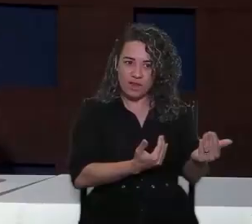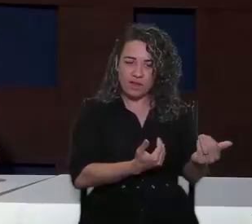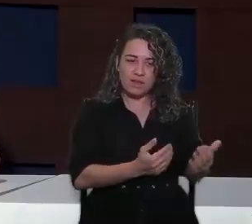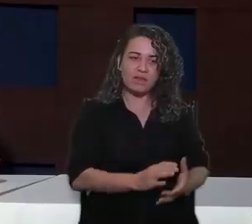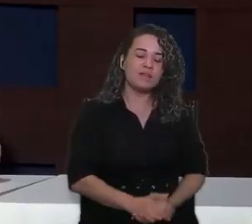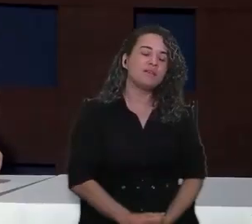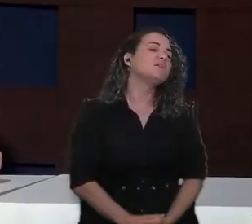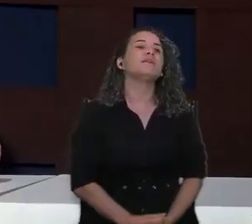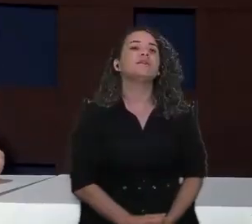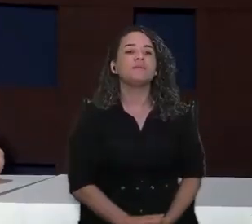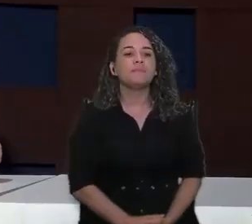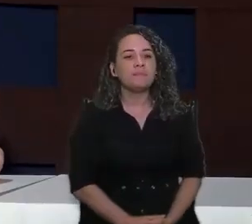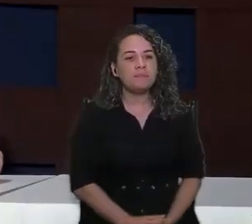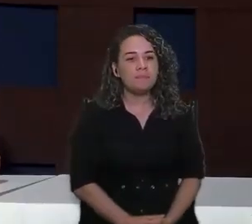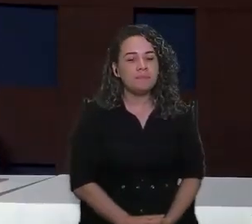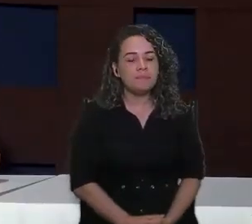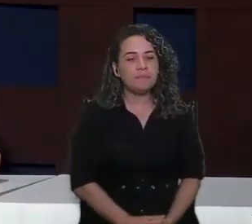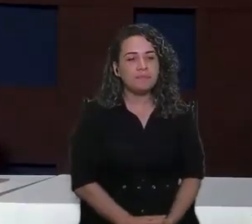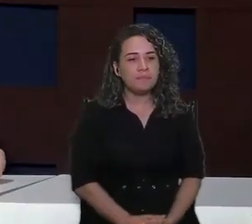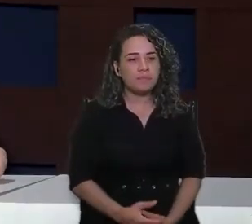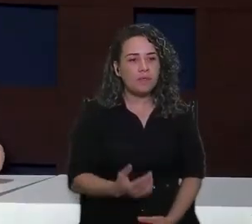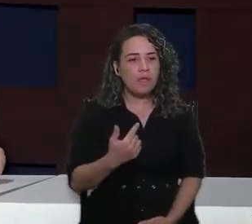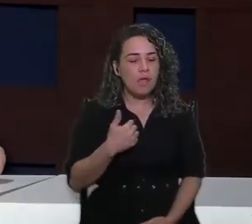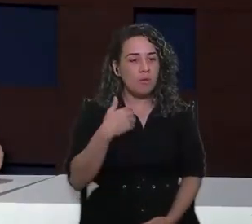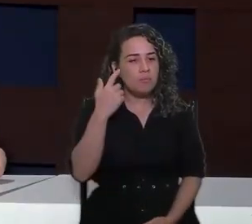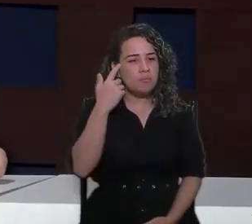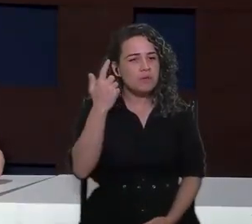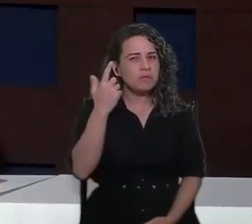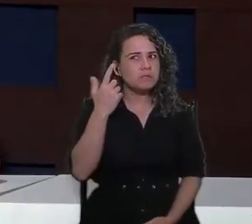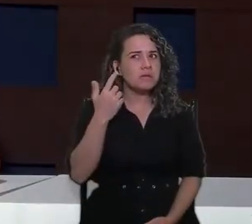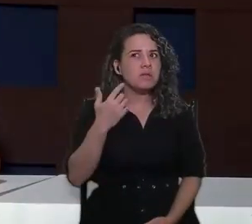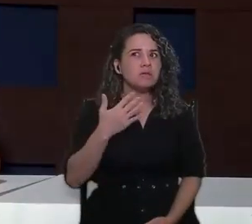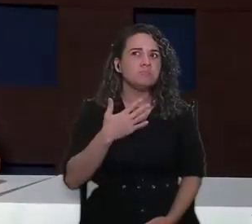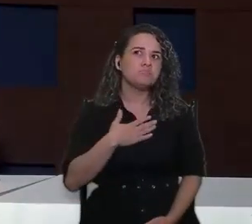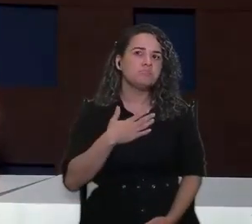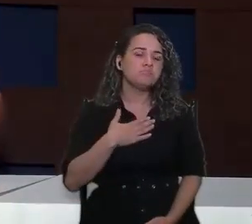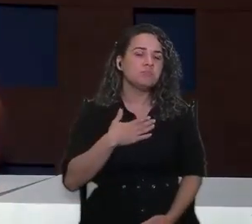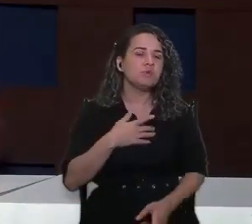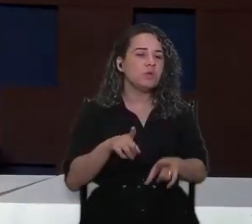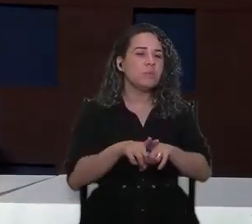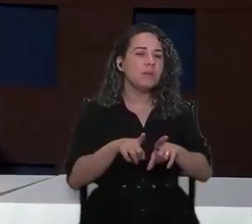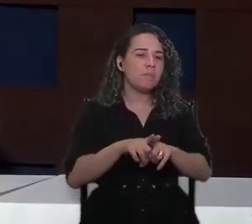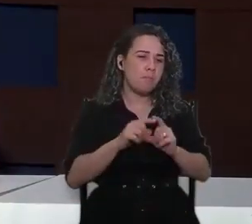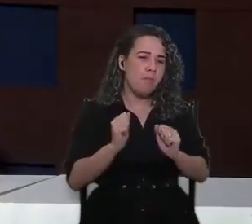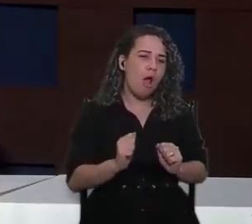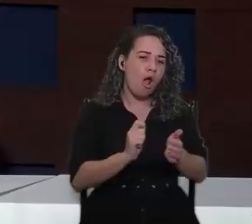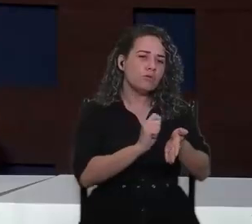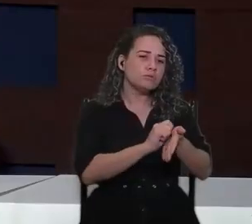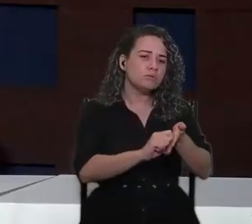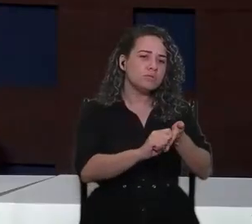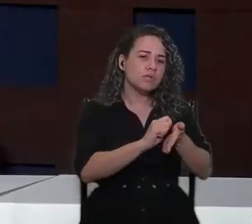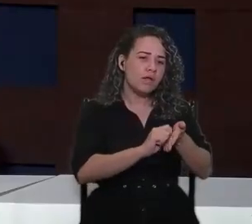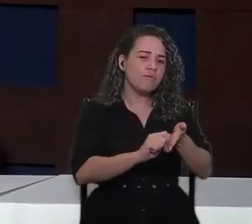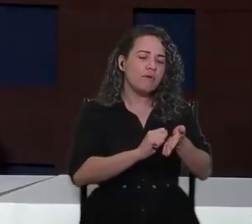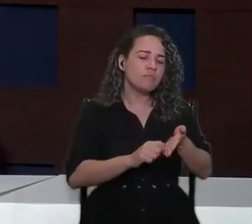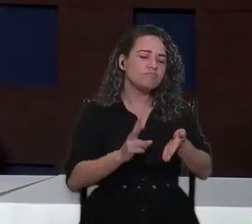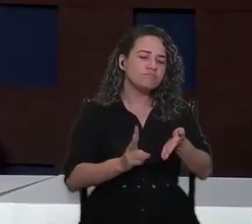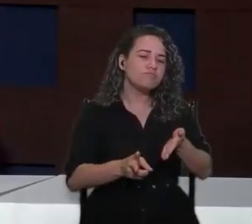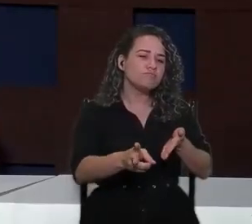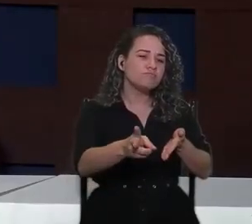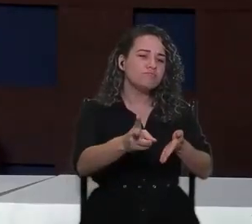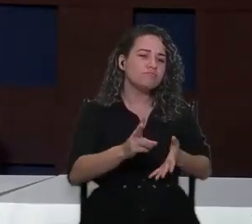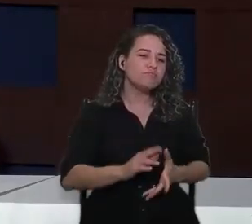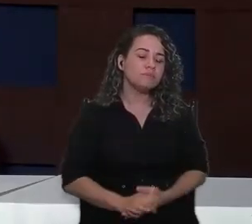um prêmio, talvez eu esteja autorizado a continuar escrevendo. E continuei.